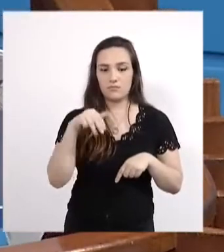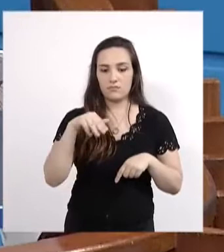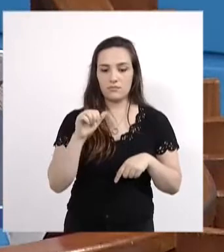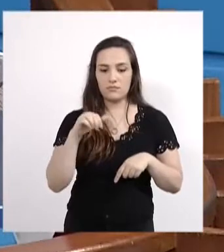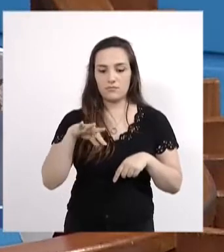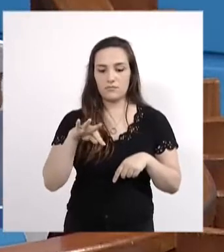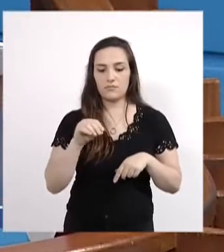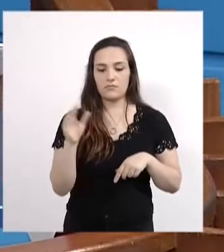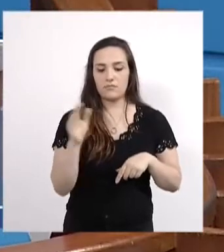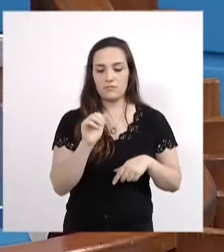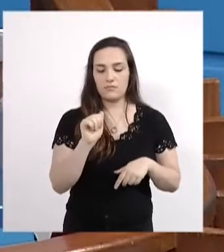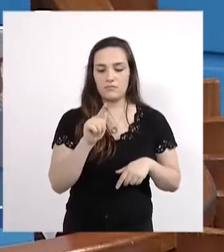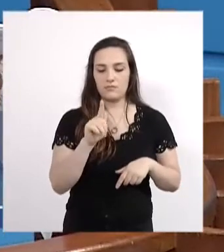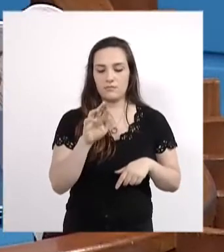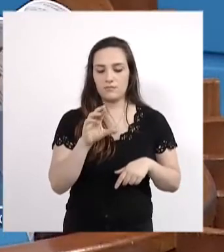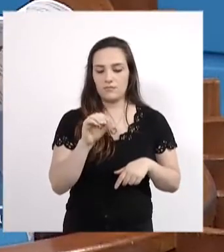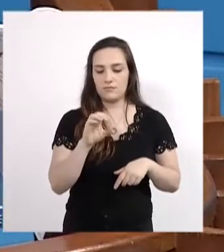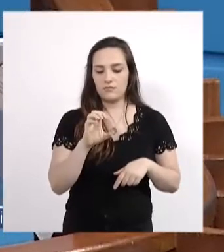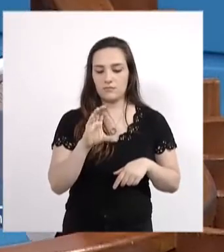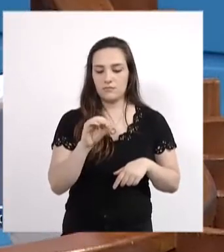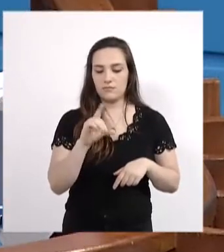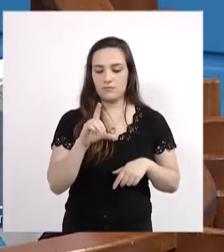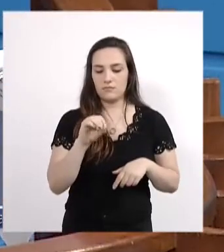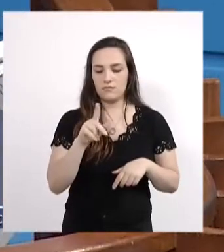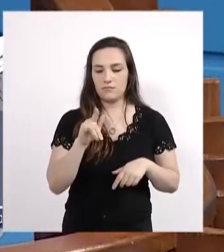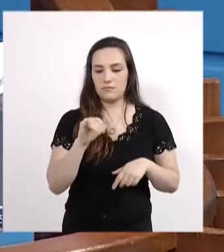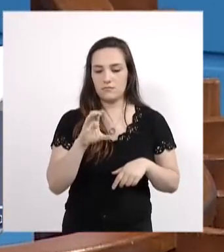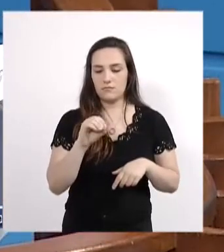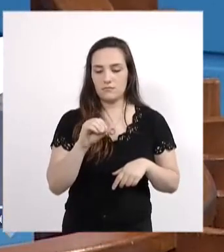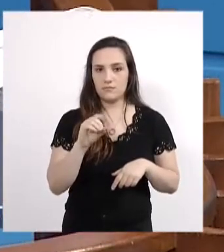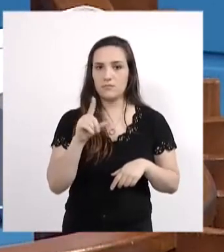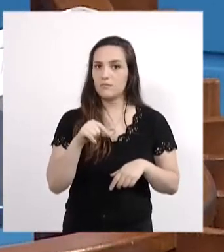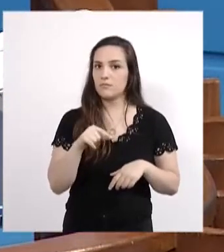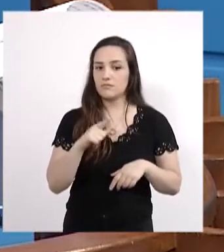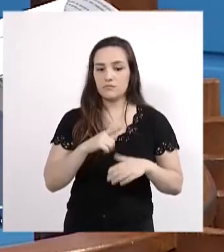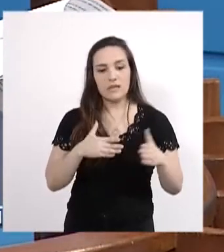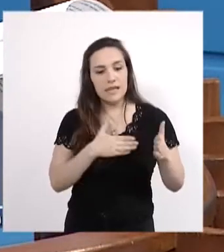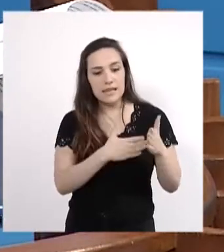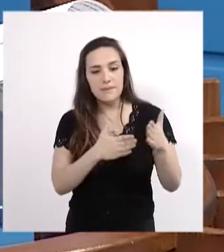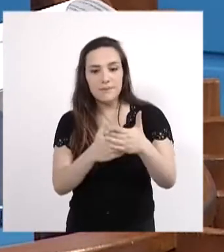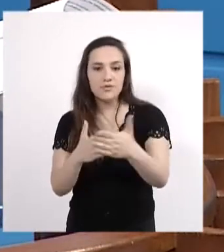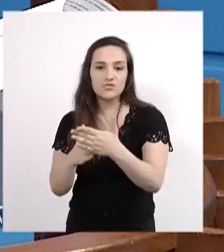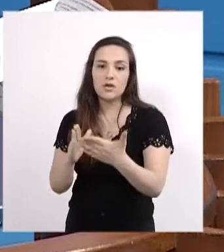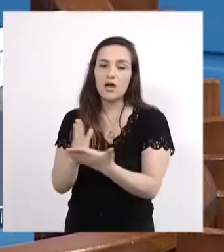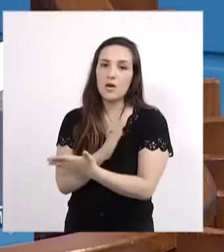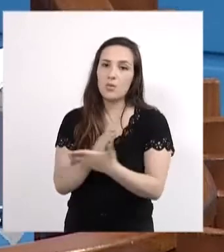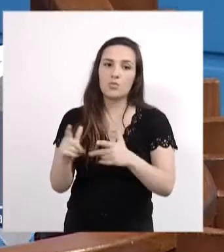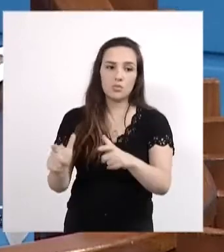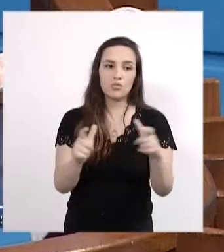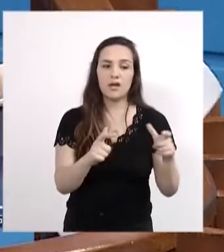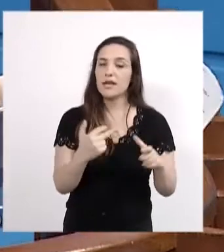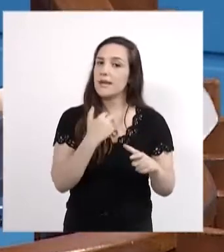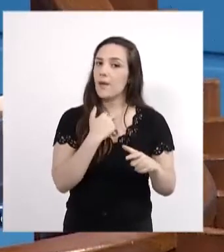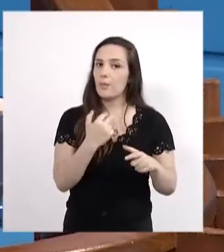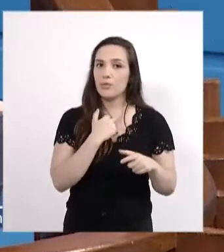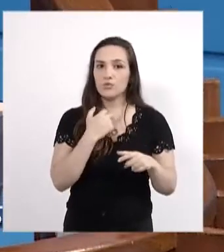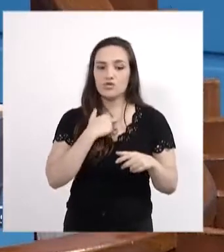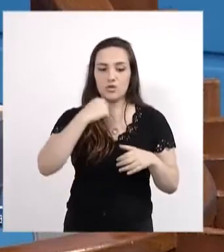expansão do plantio para algumas áreas sensíveis, como a